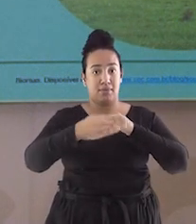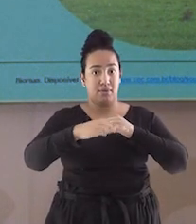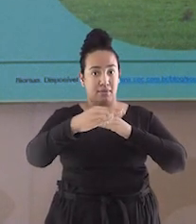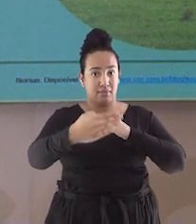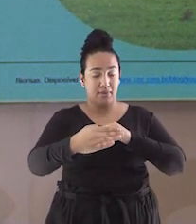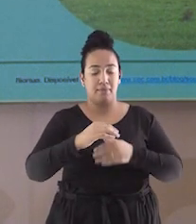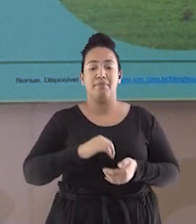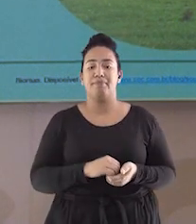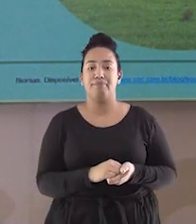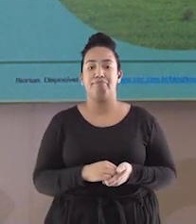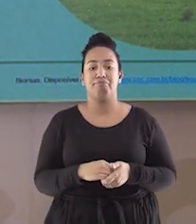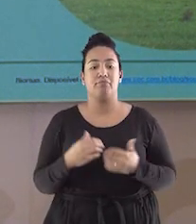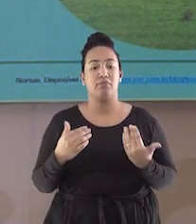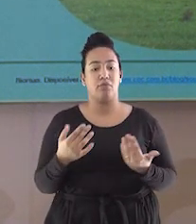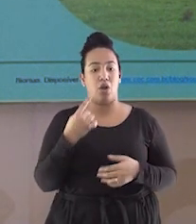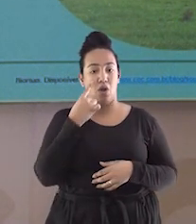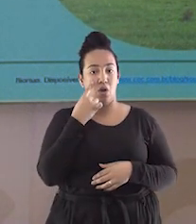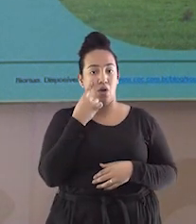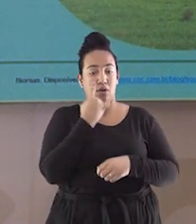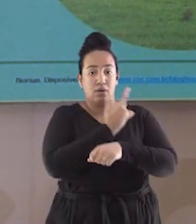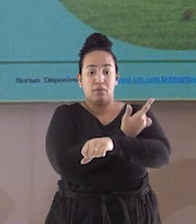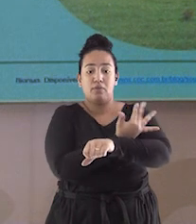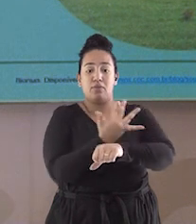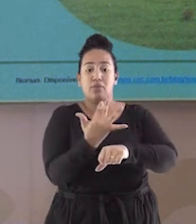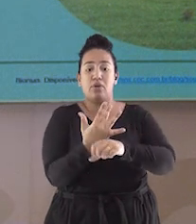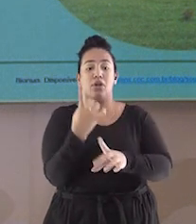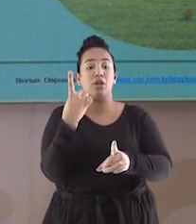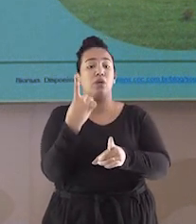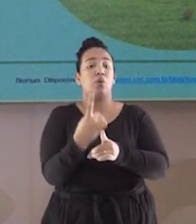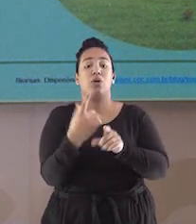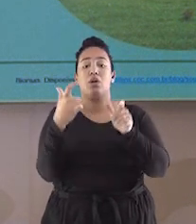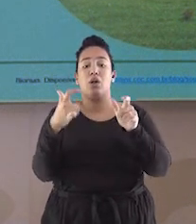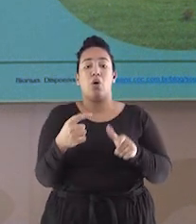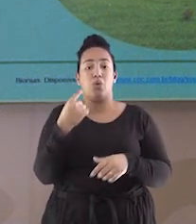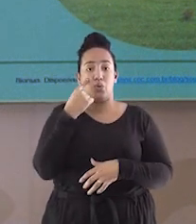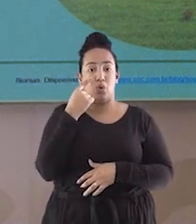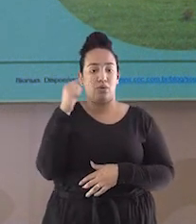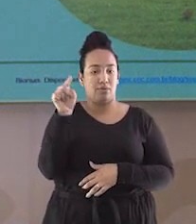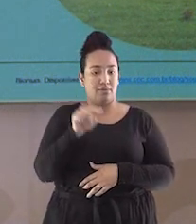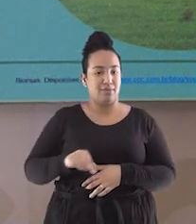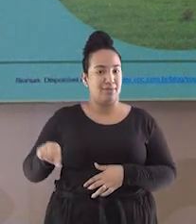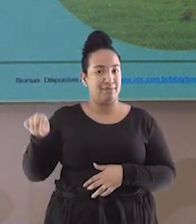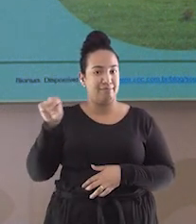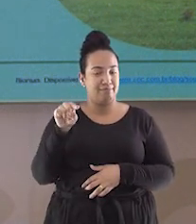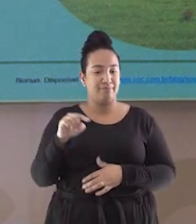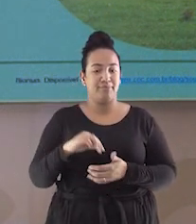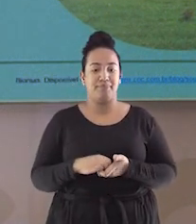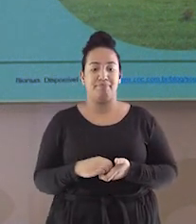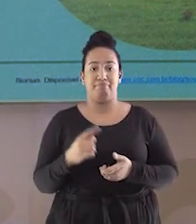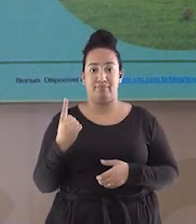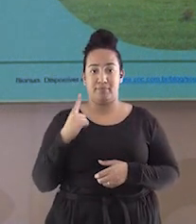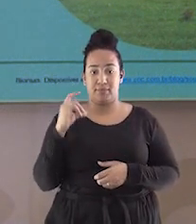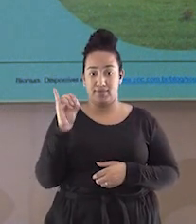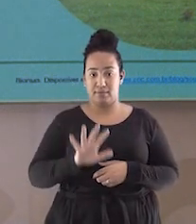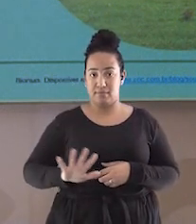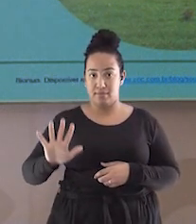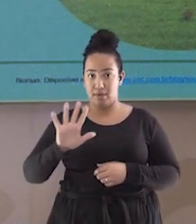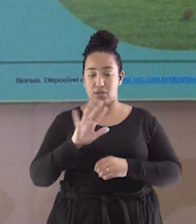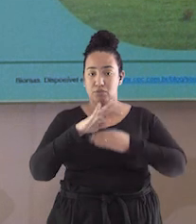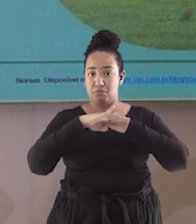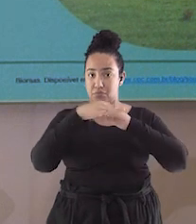identificar esse tipo de vegetação na imagem circular. Então, aqui nós temos a imagem do que é o pampa e